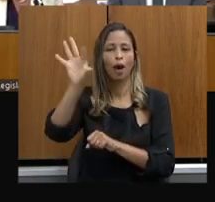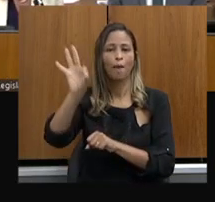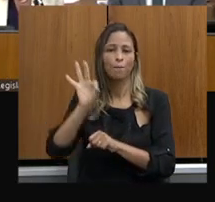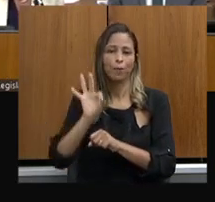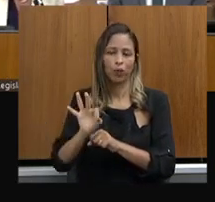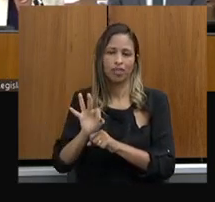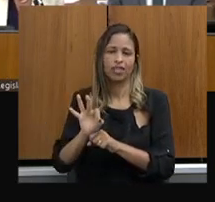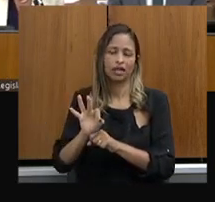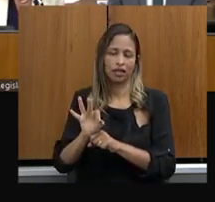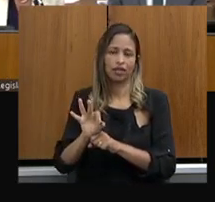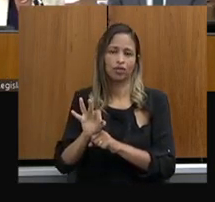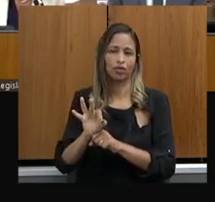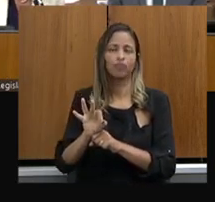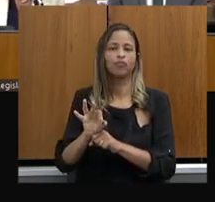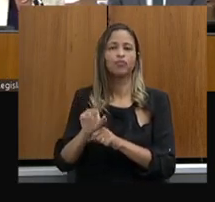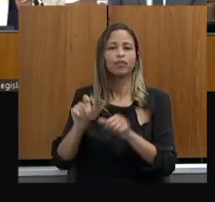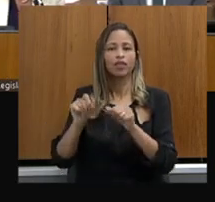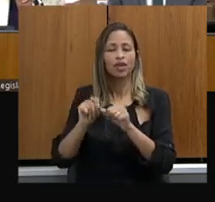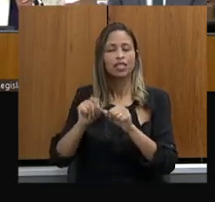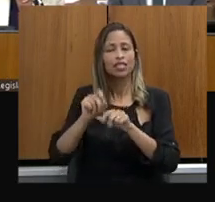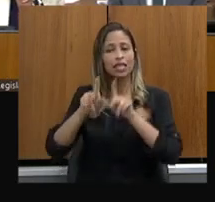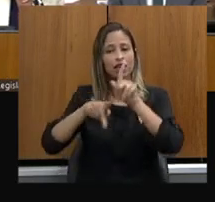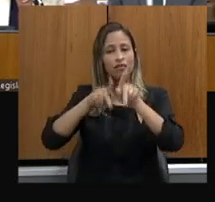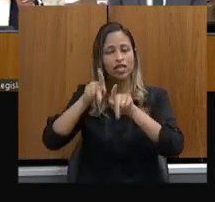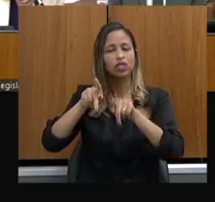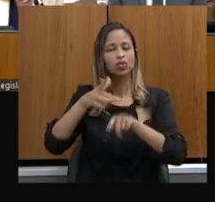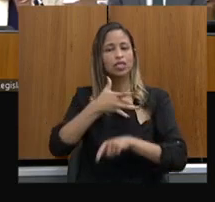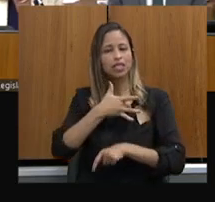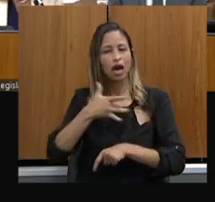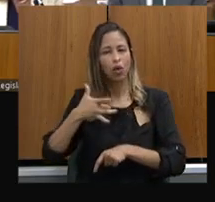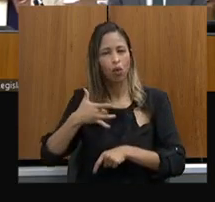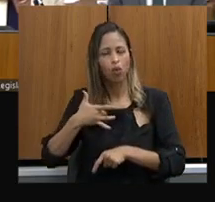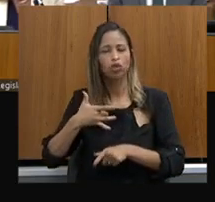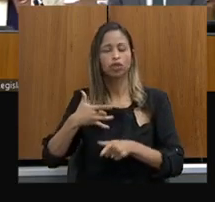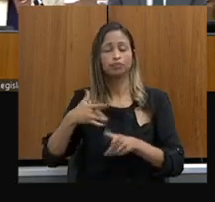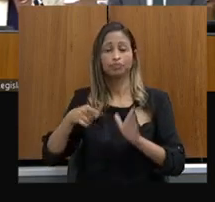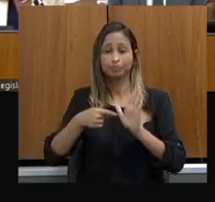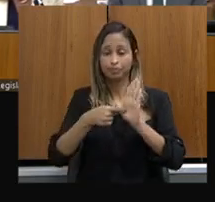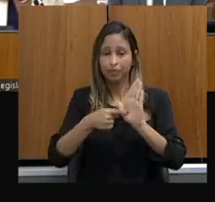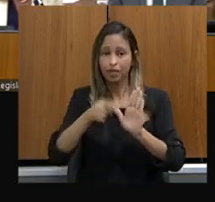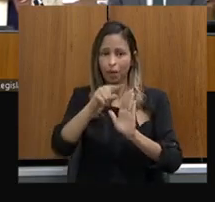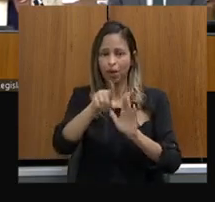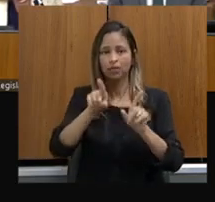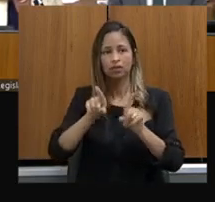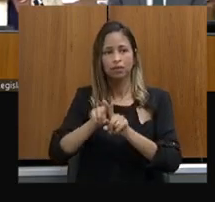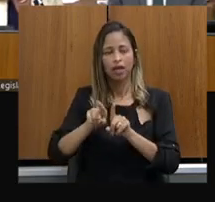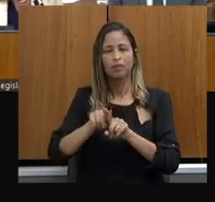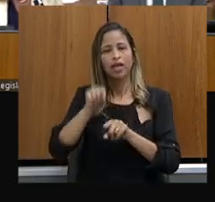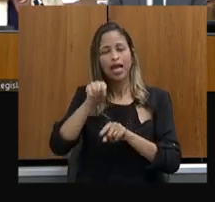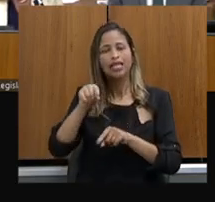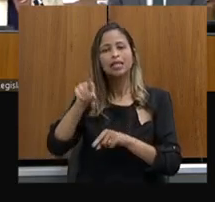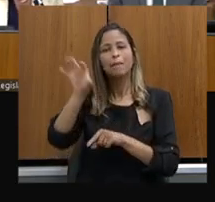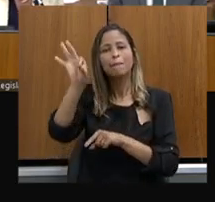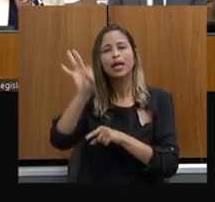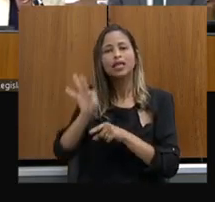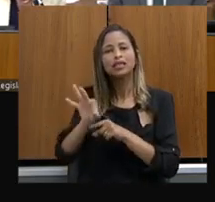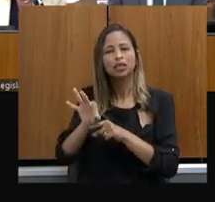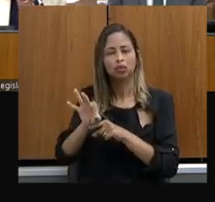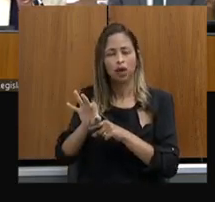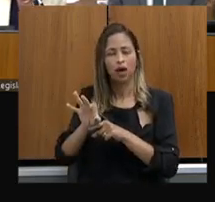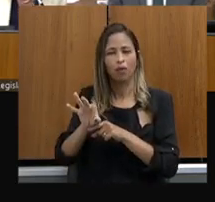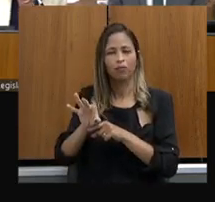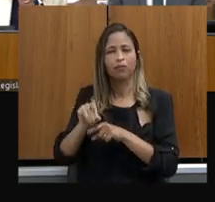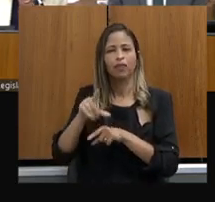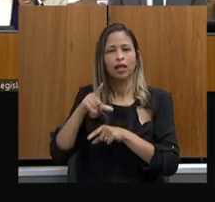das ações de serviços públicos em saúde o mínimo constitucional da saúde e esse percentual nós